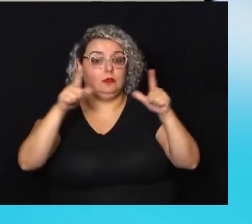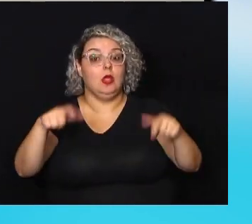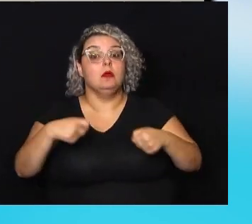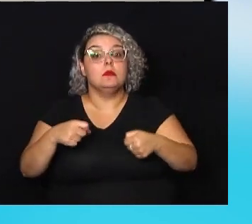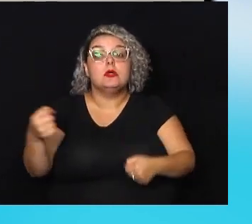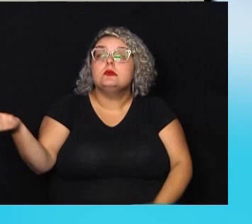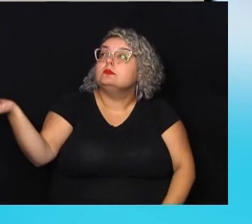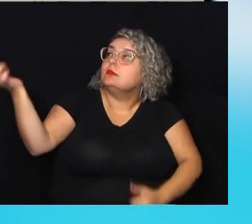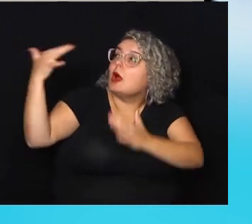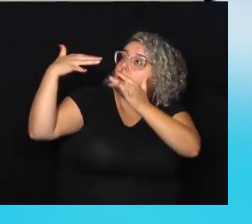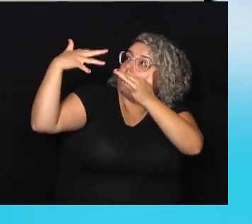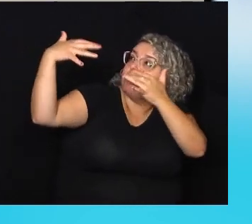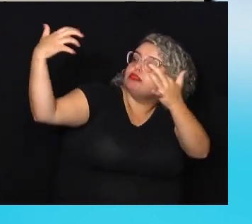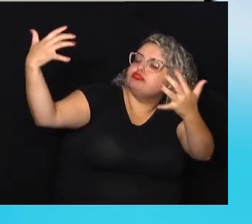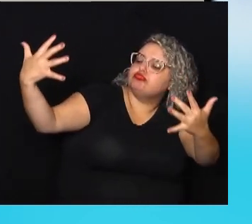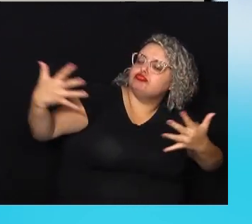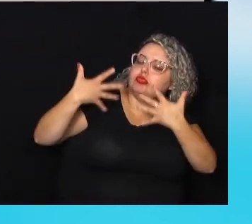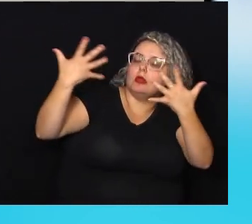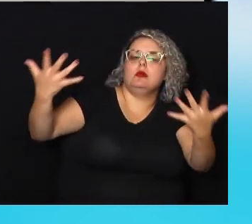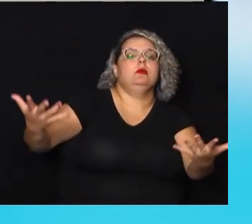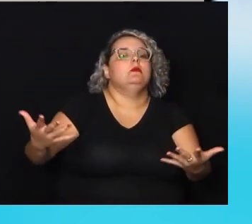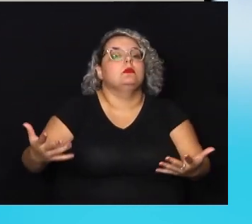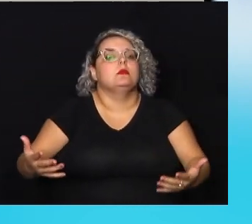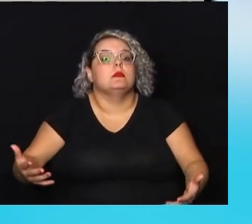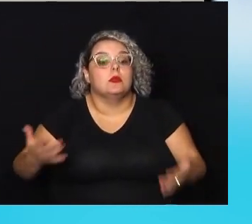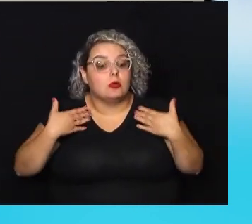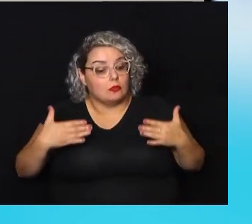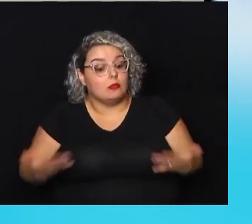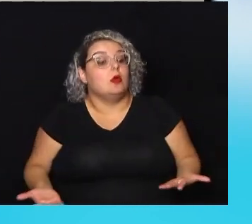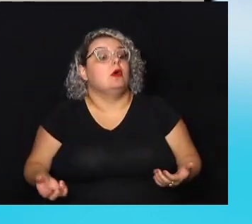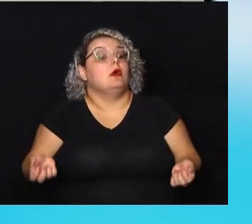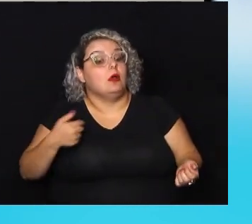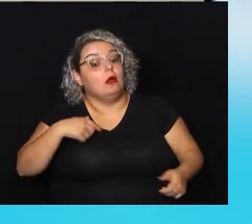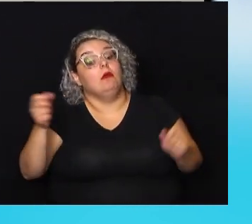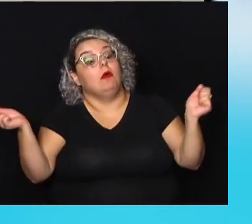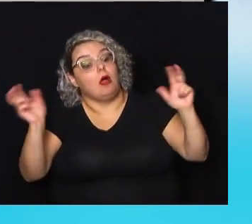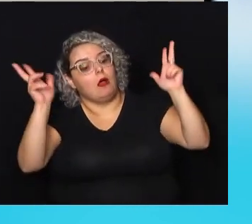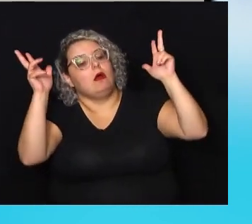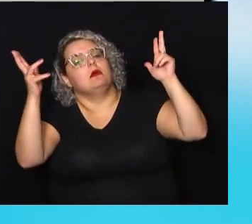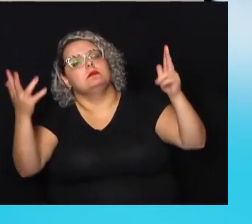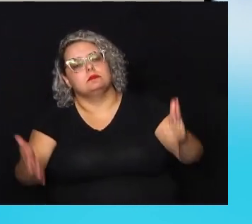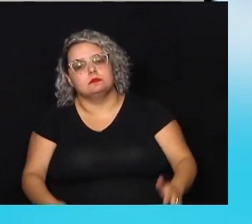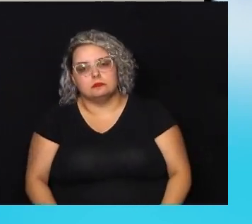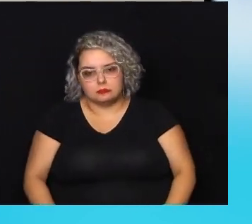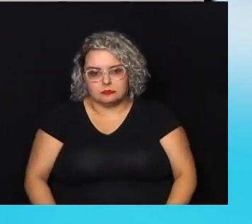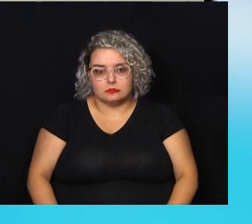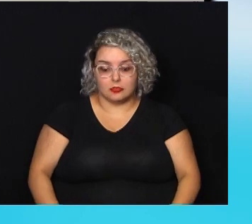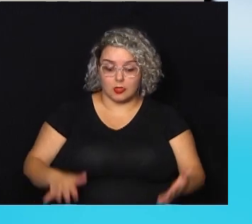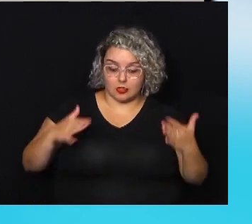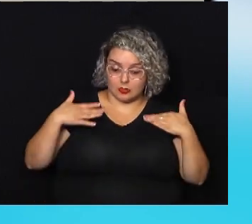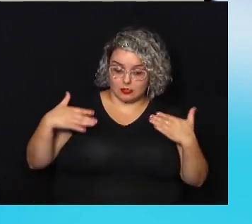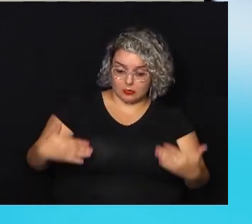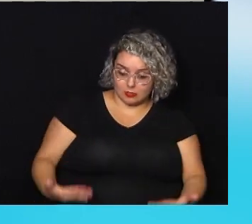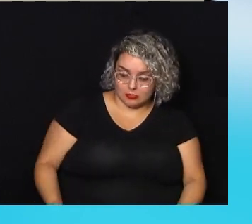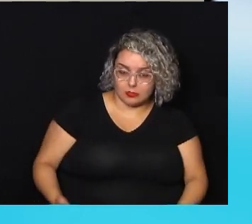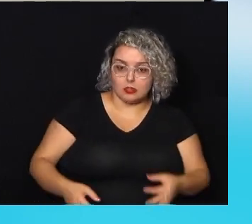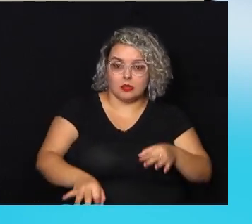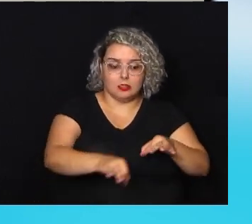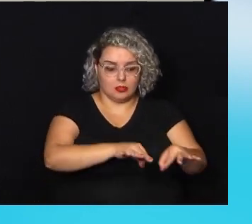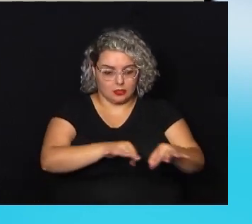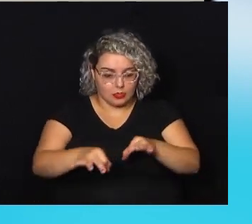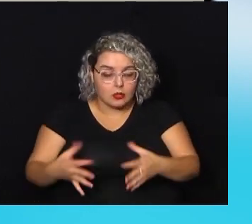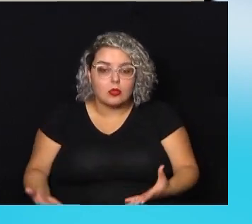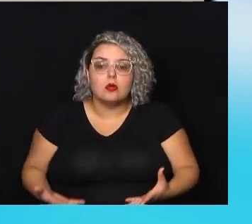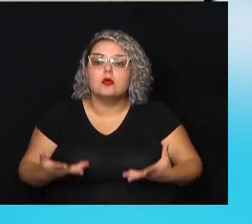casa, principalmente nas manhãs. A gente precisa da claridade para dizer para o nosso corpo que a gente está acordado, até para que